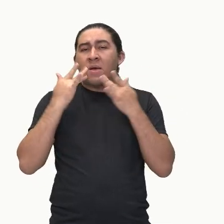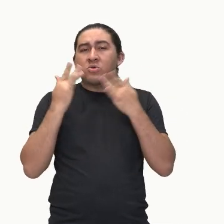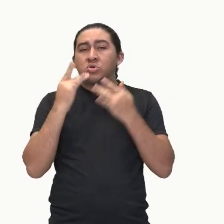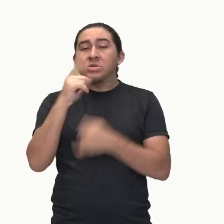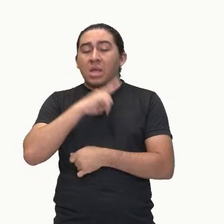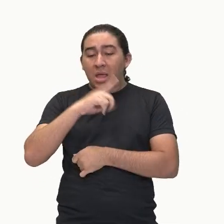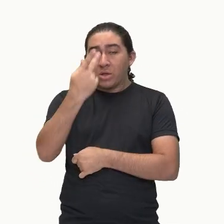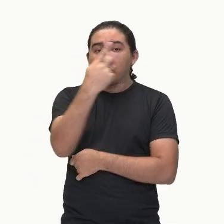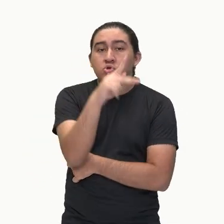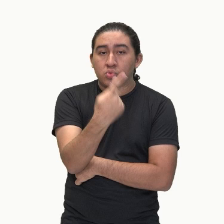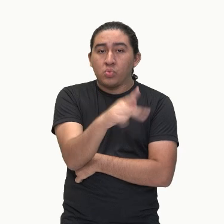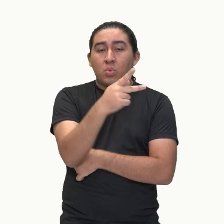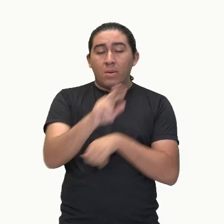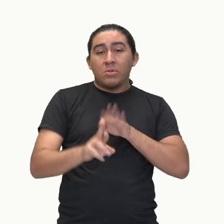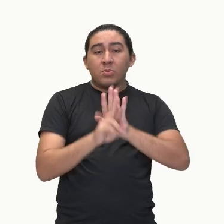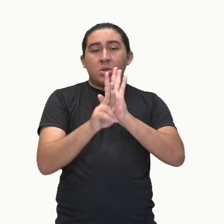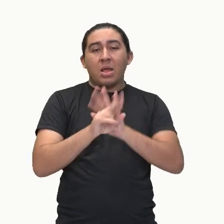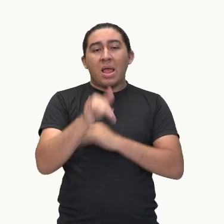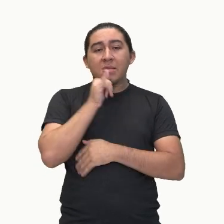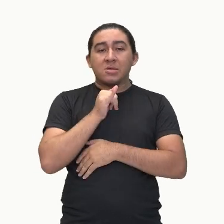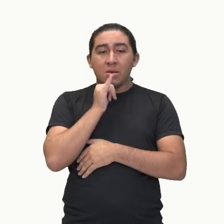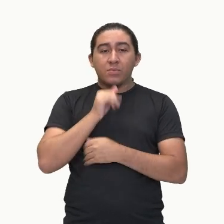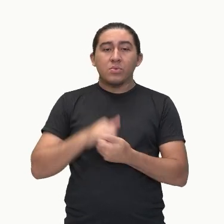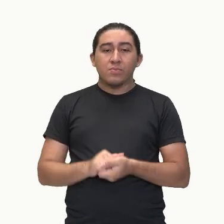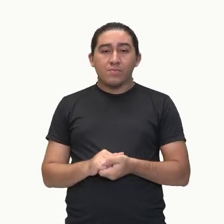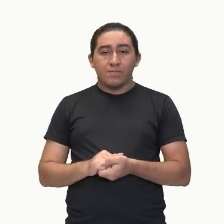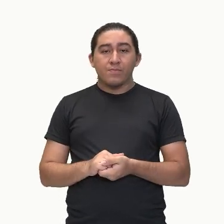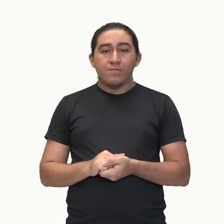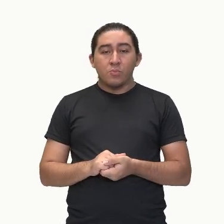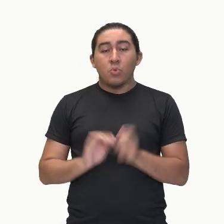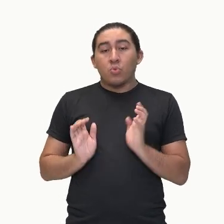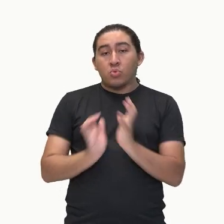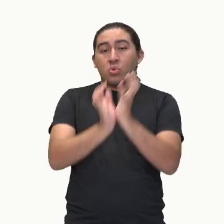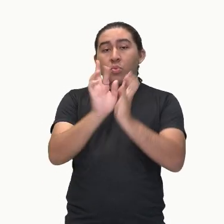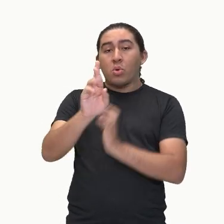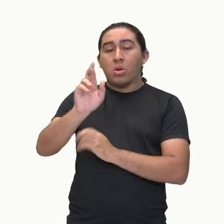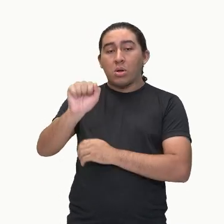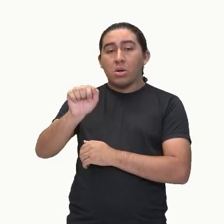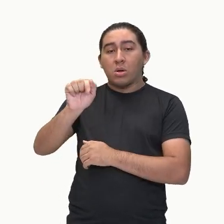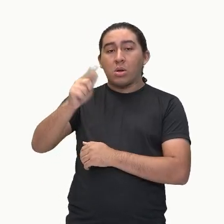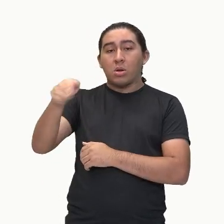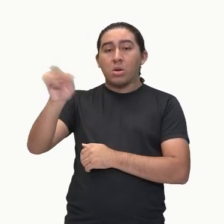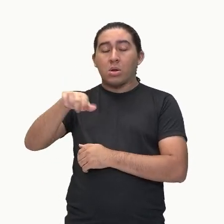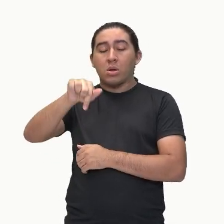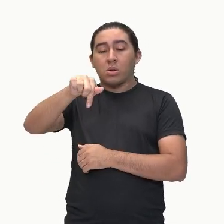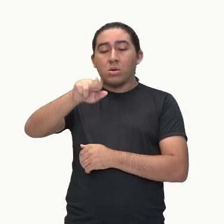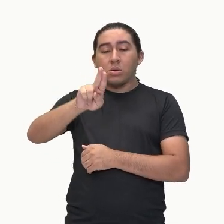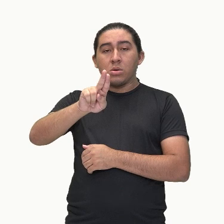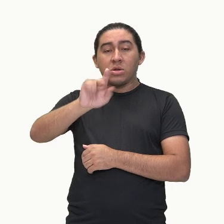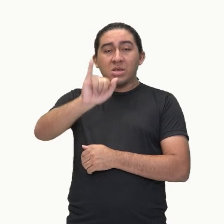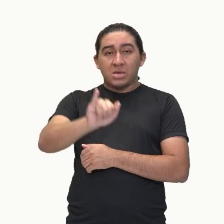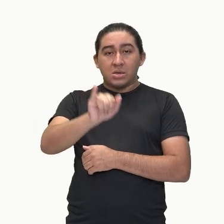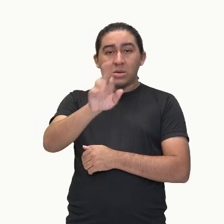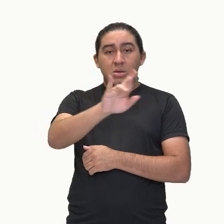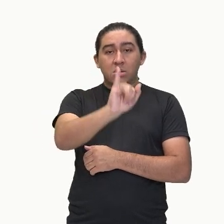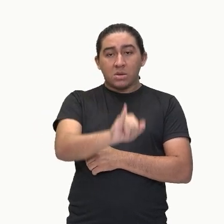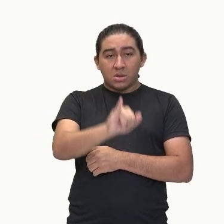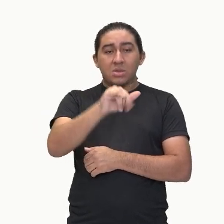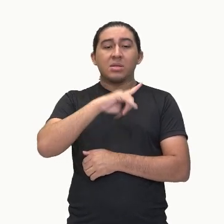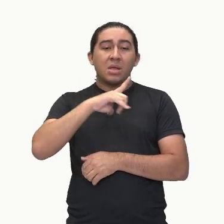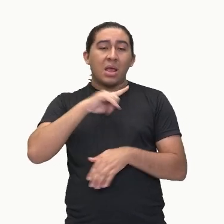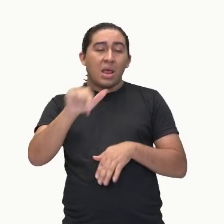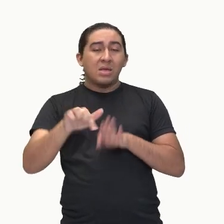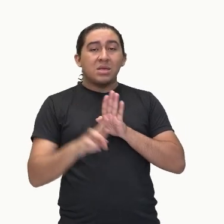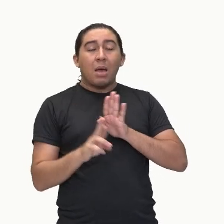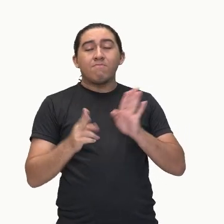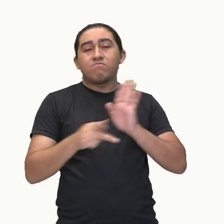que nos representam, como a Trajetória, o grupo Arranquiri, que nos trazem um repertório desse teatro